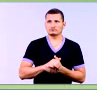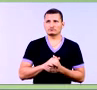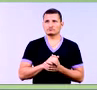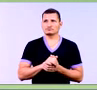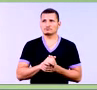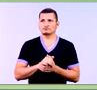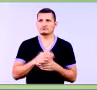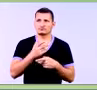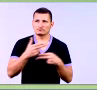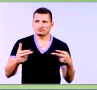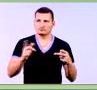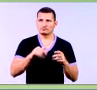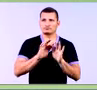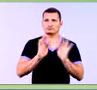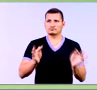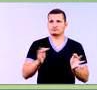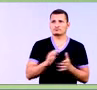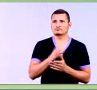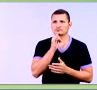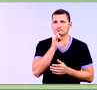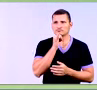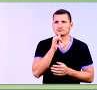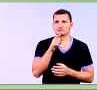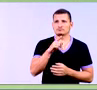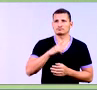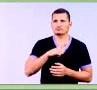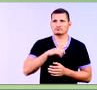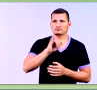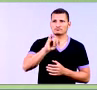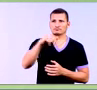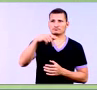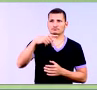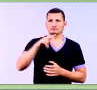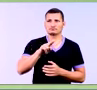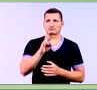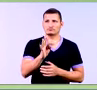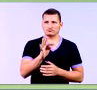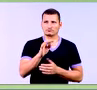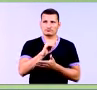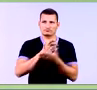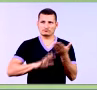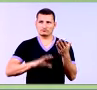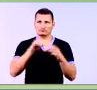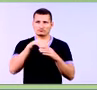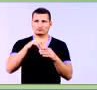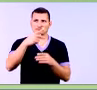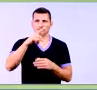simplificada. Por exemplo, considere que vocês têm um input do tipo texto dentro da página,